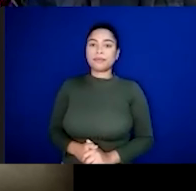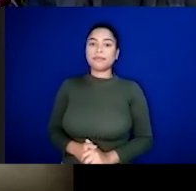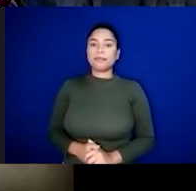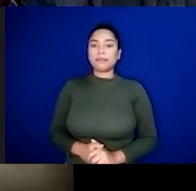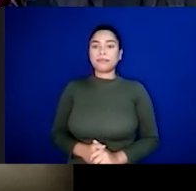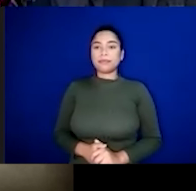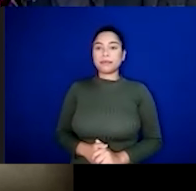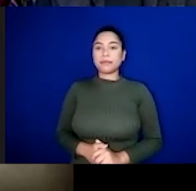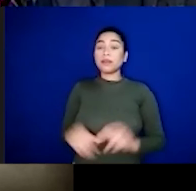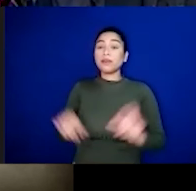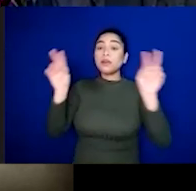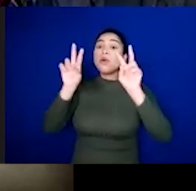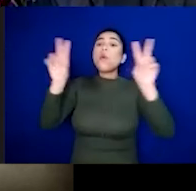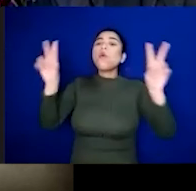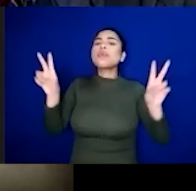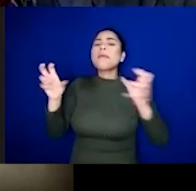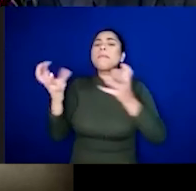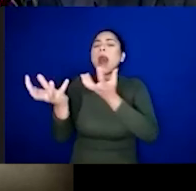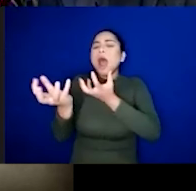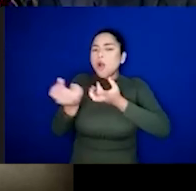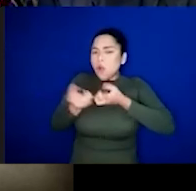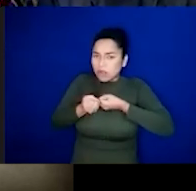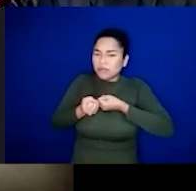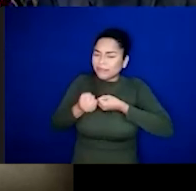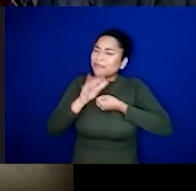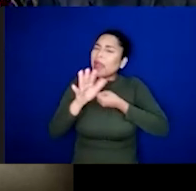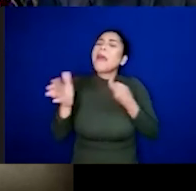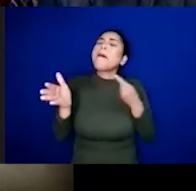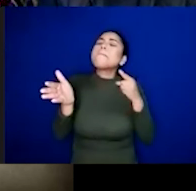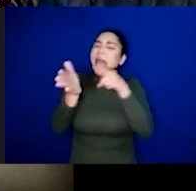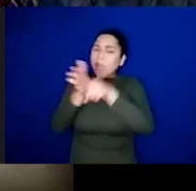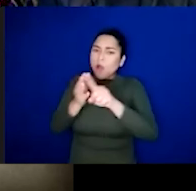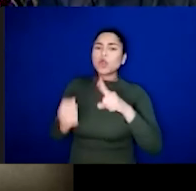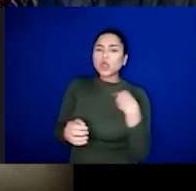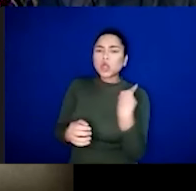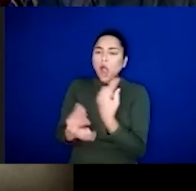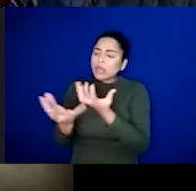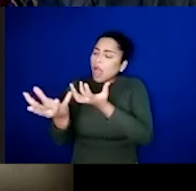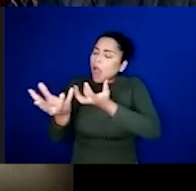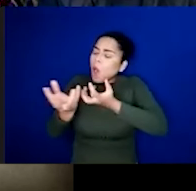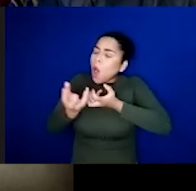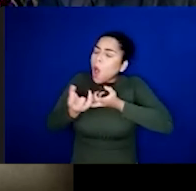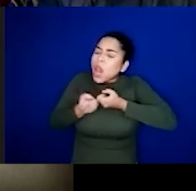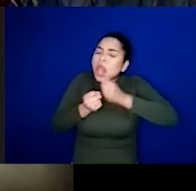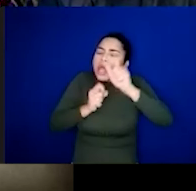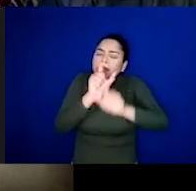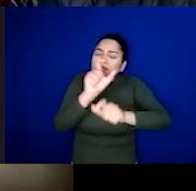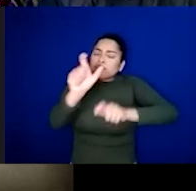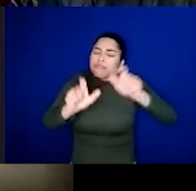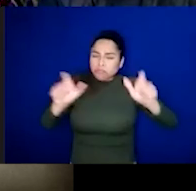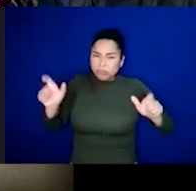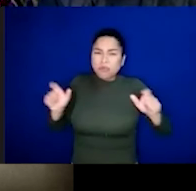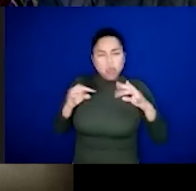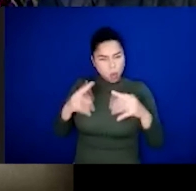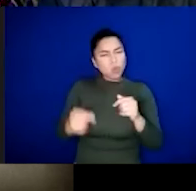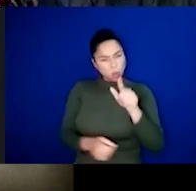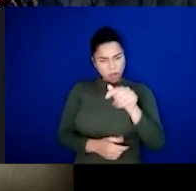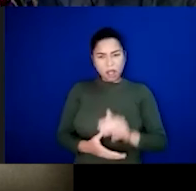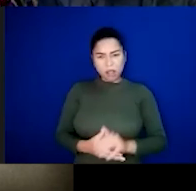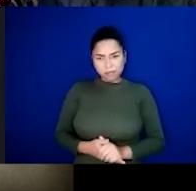eu faço a pergunta né estamos acolhendo todas as pessoas porque o mote do